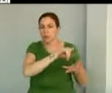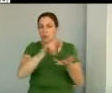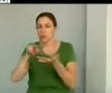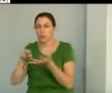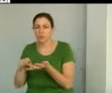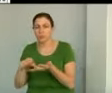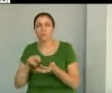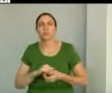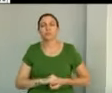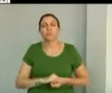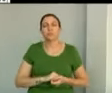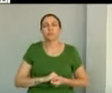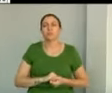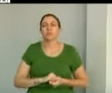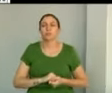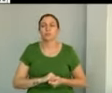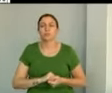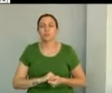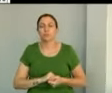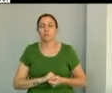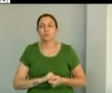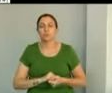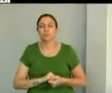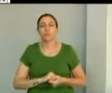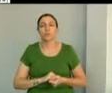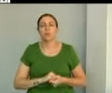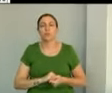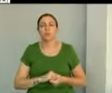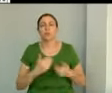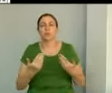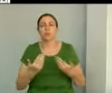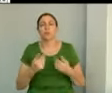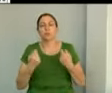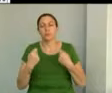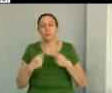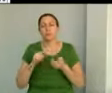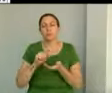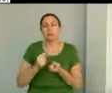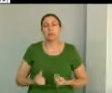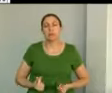demais secretarias, quais são os principais gastos aqui? Pessoal em cargos,